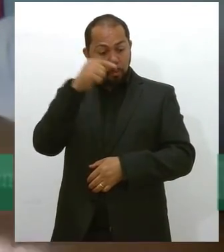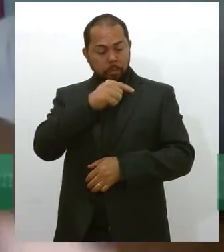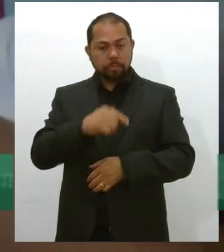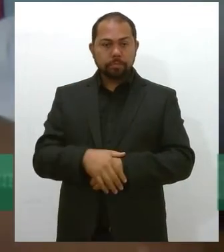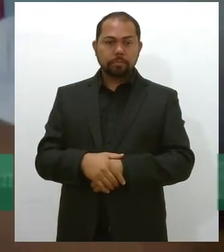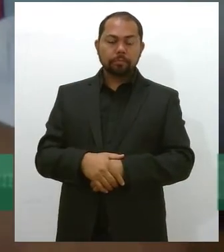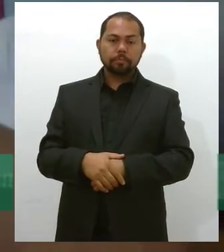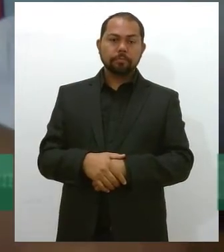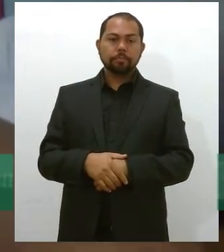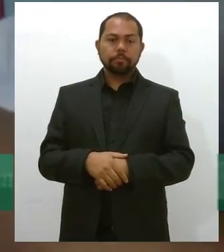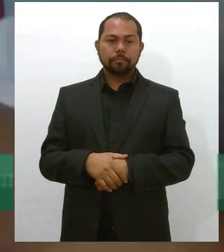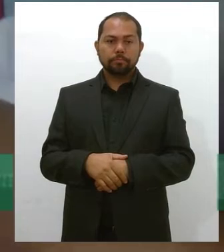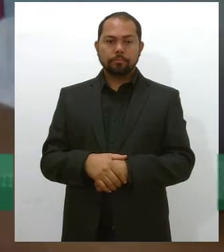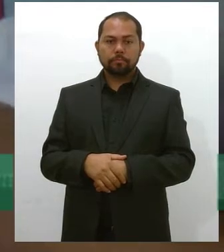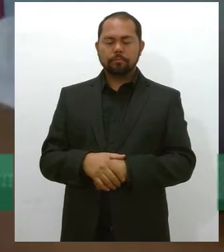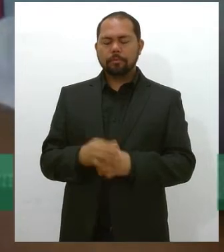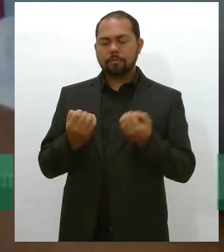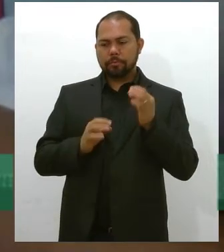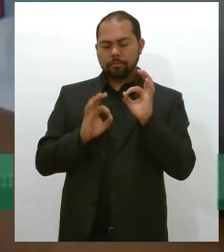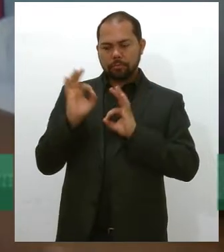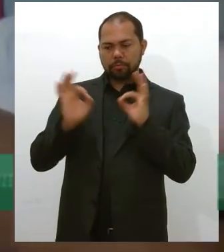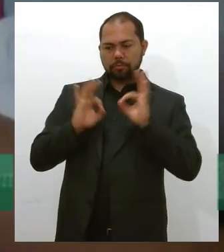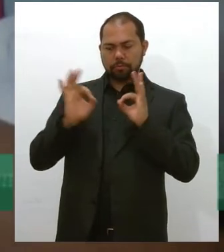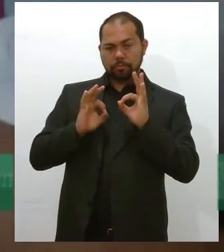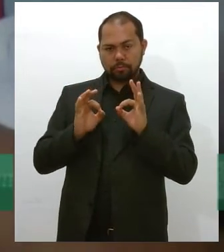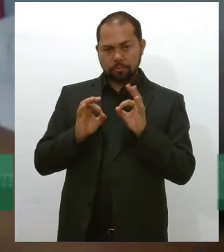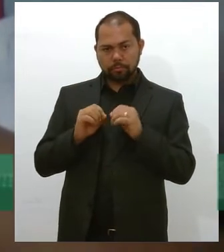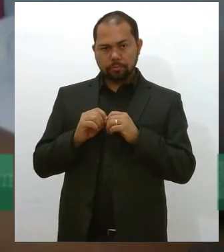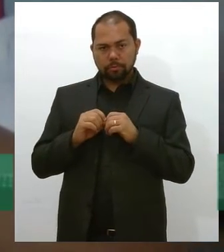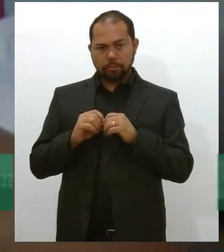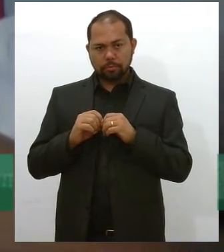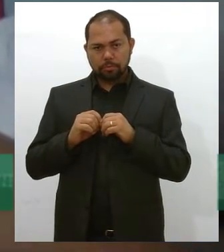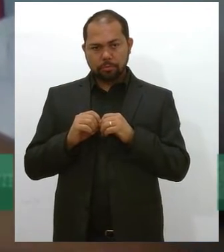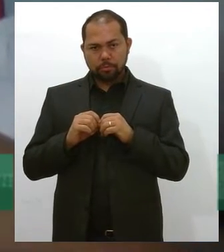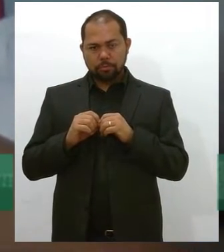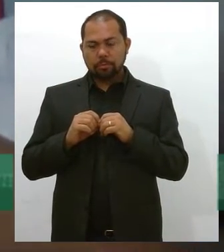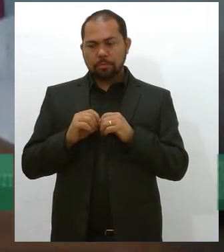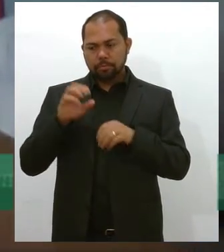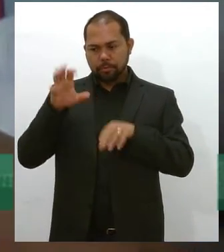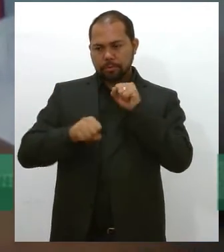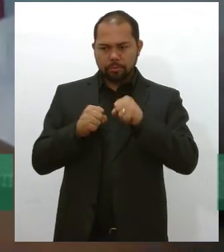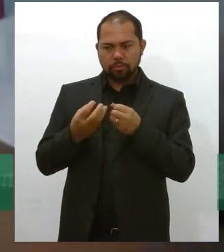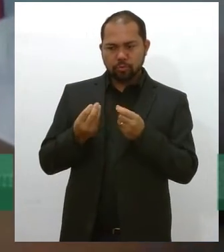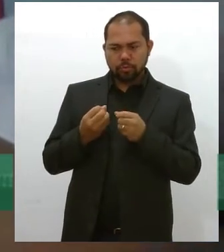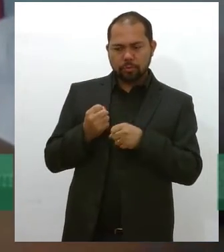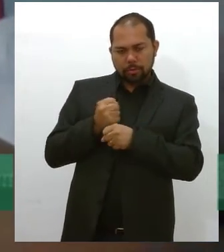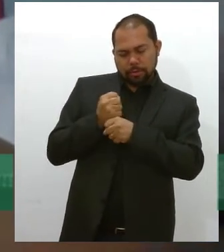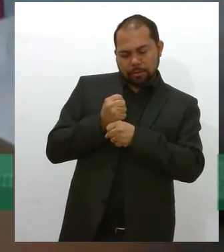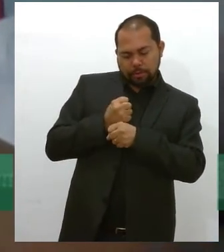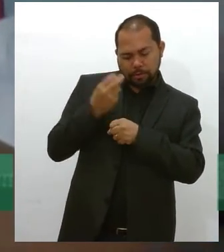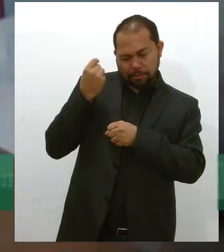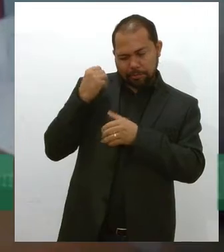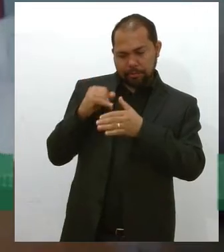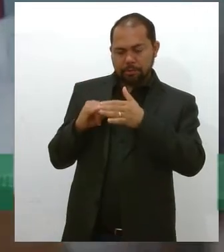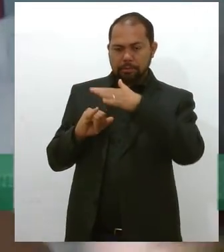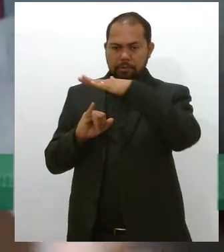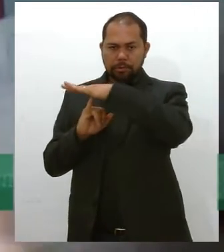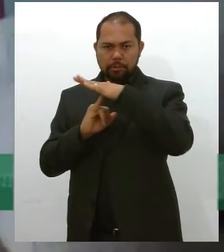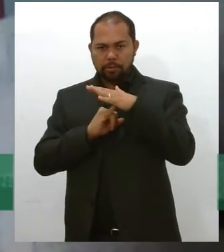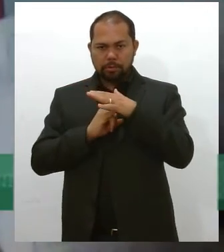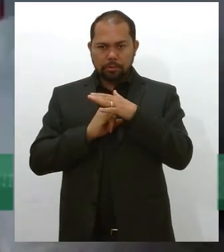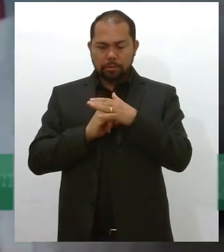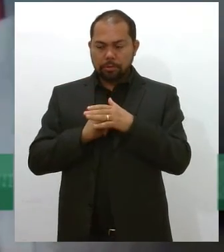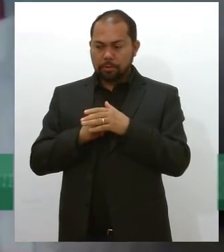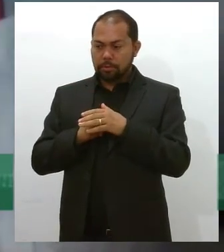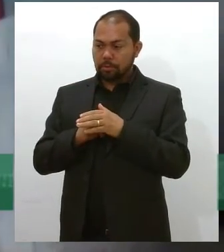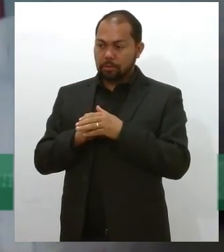teve que ser elaborado, né, a gente pegou muito das antigas instituições coloniais, né, da nossa colonização portuguesa, mas